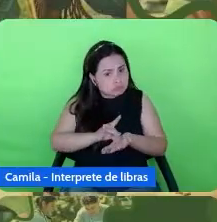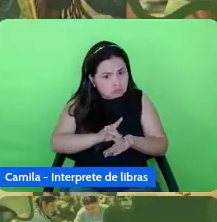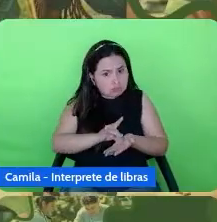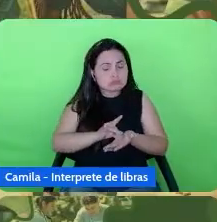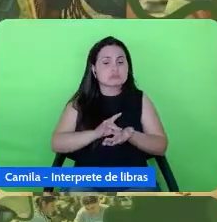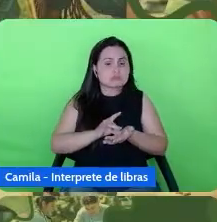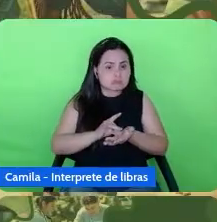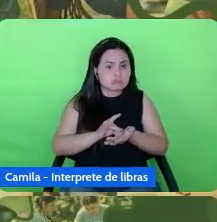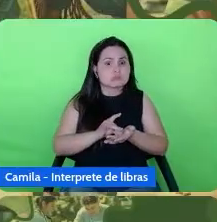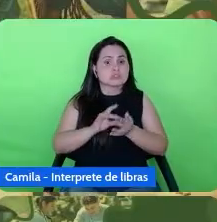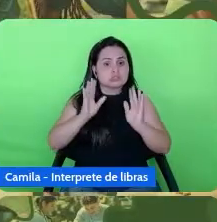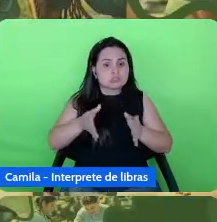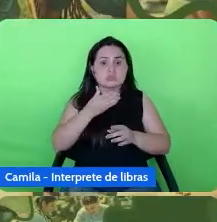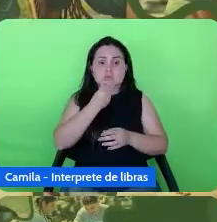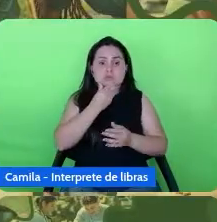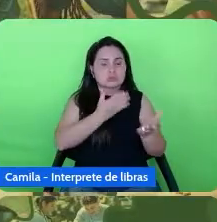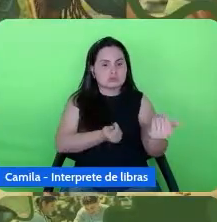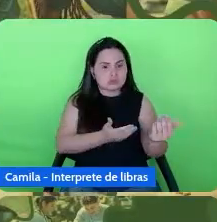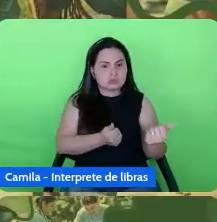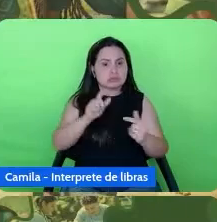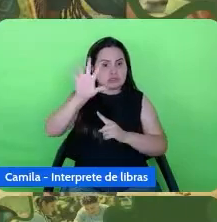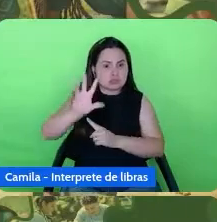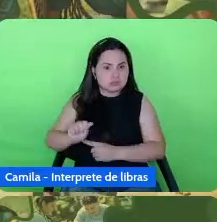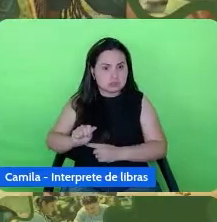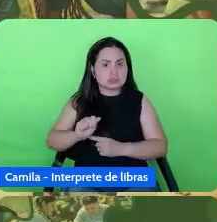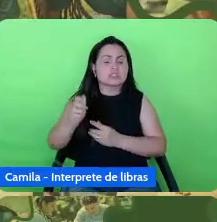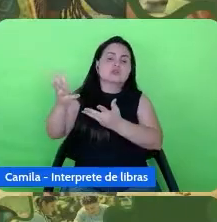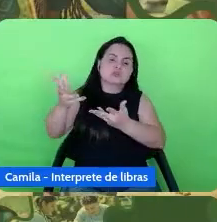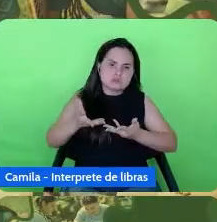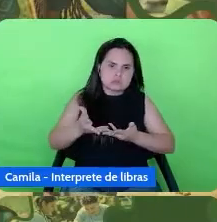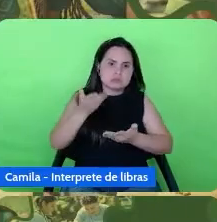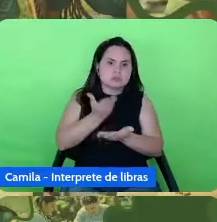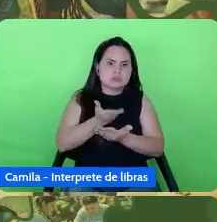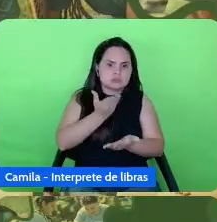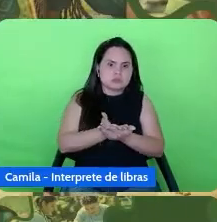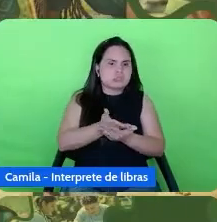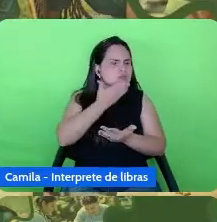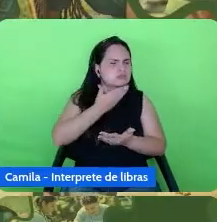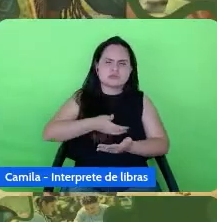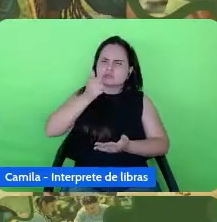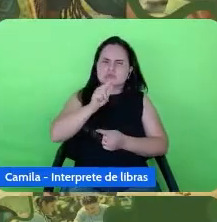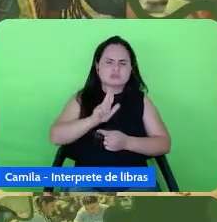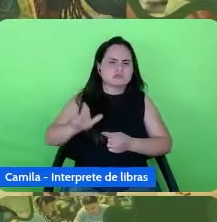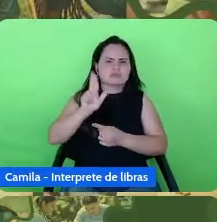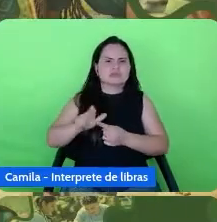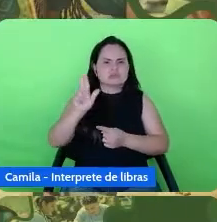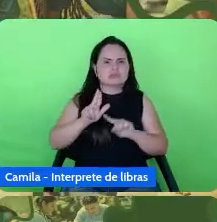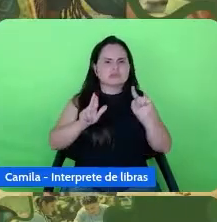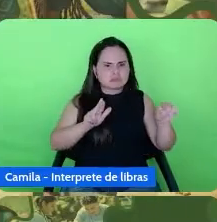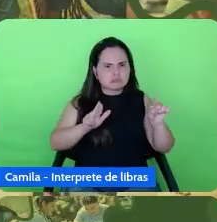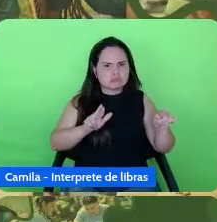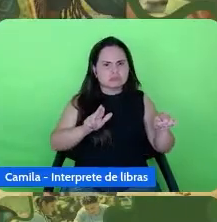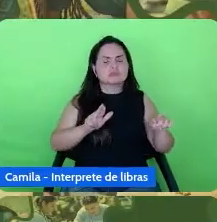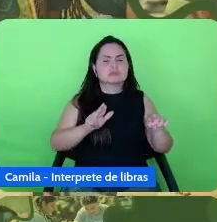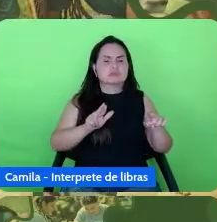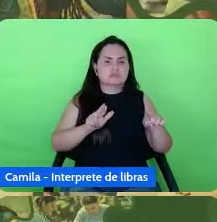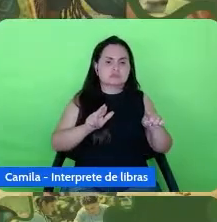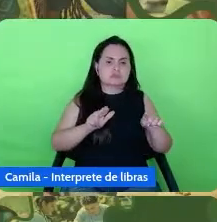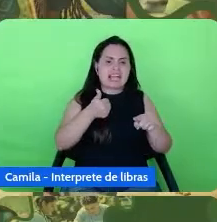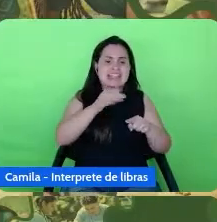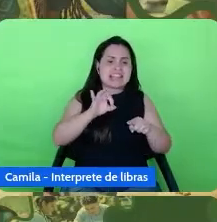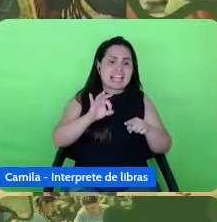reais. Esse jovem africano depois foi convidado para estudar numa das melhores universidades lá da Ivy League, né, das 10